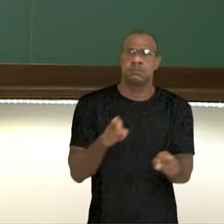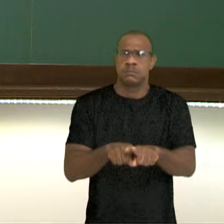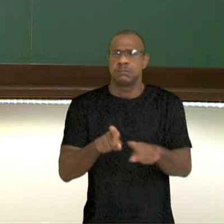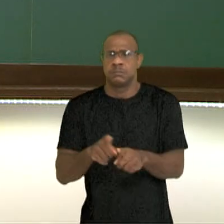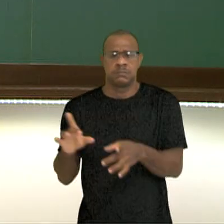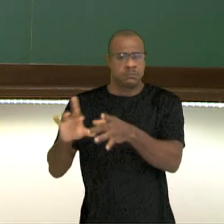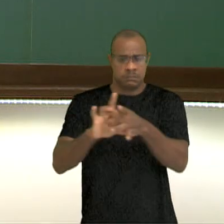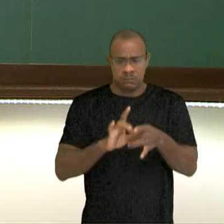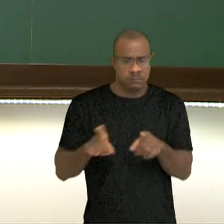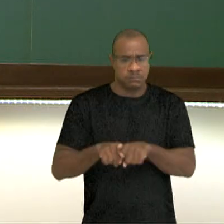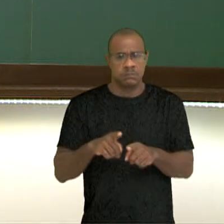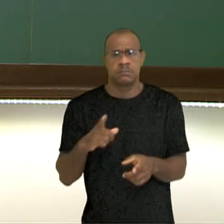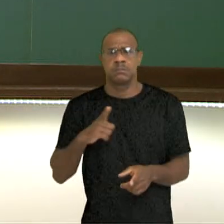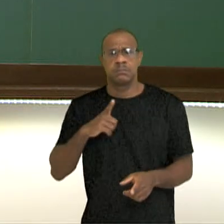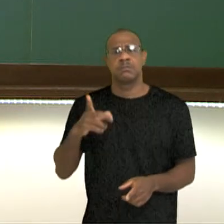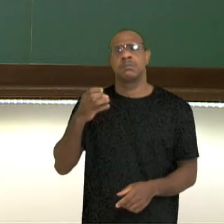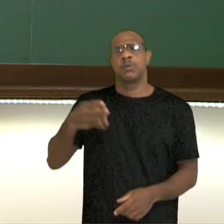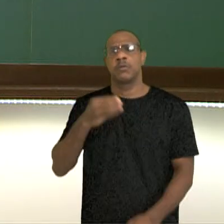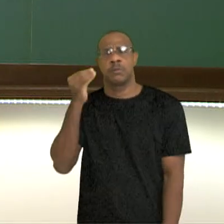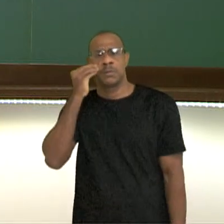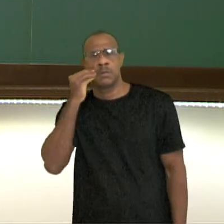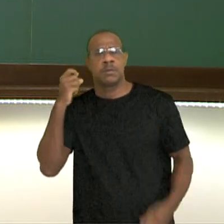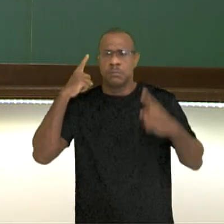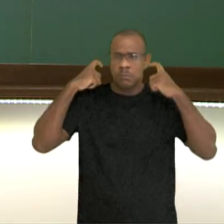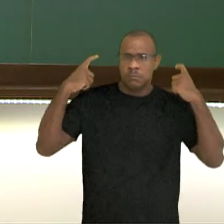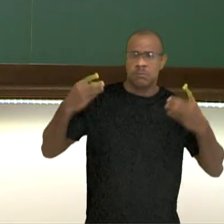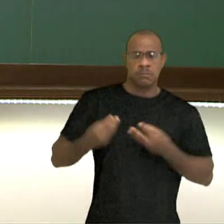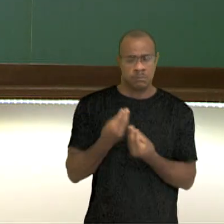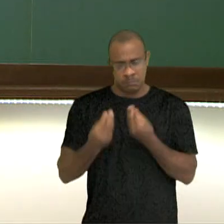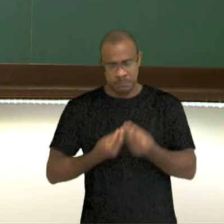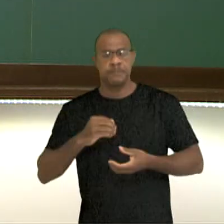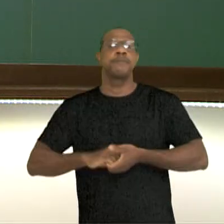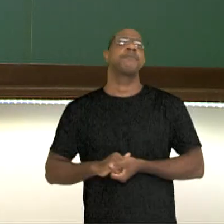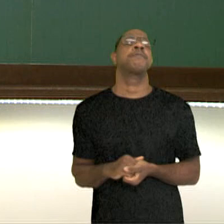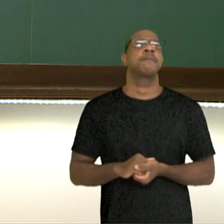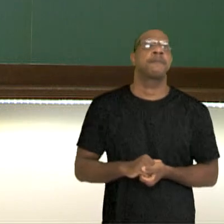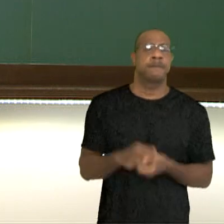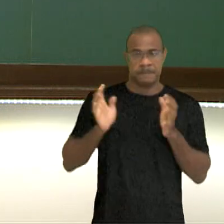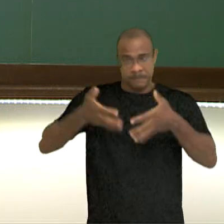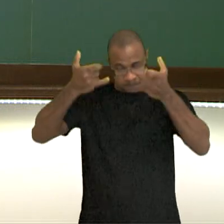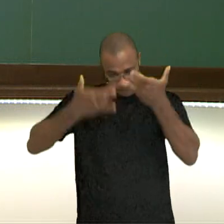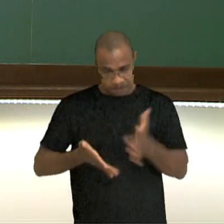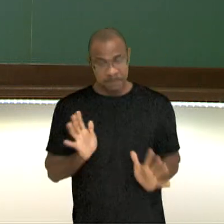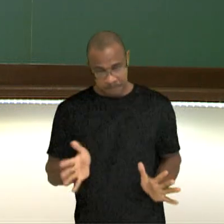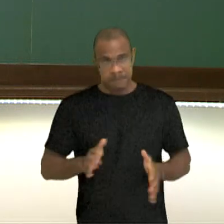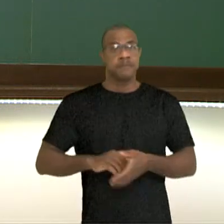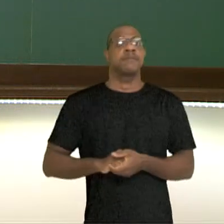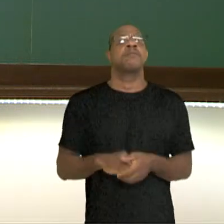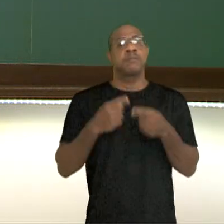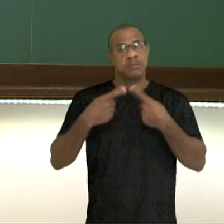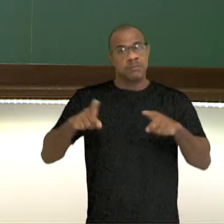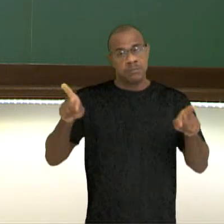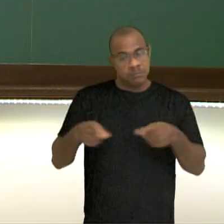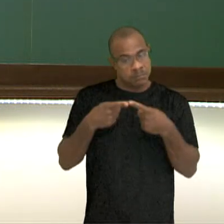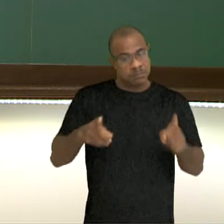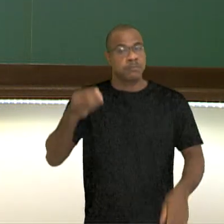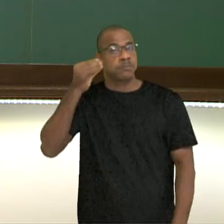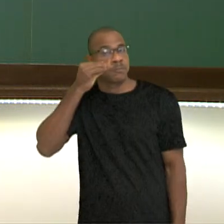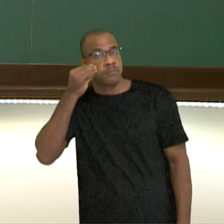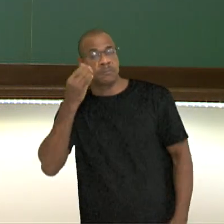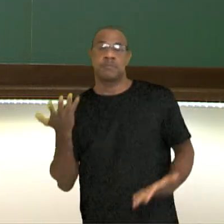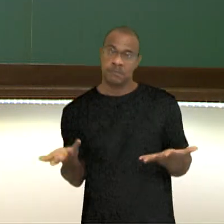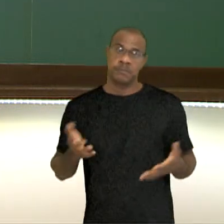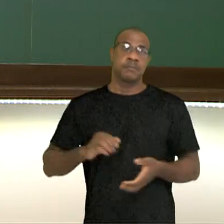instrumentos, proporcionando novas experiências sonoras. Agora que nós conversamos um pouco mais sobre música